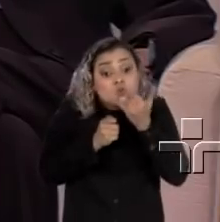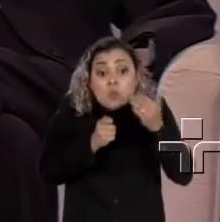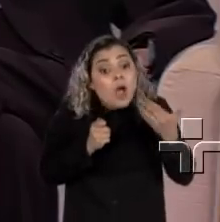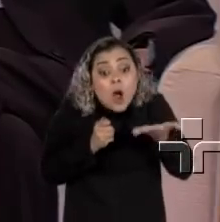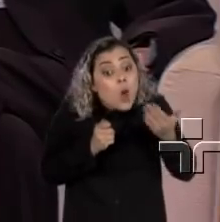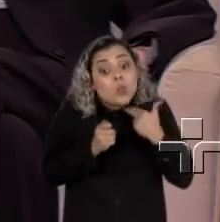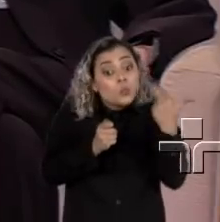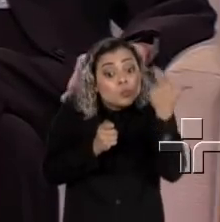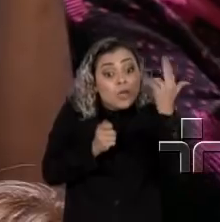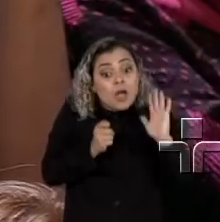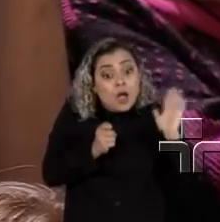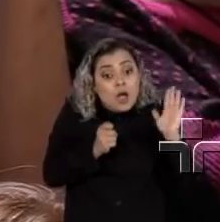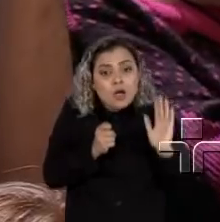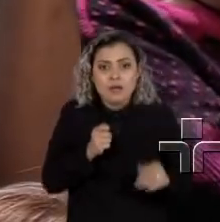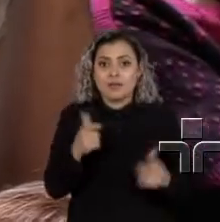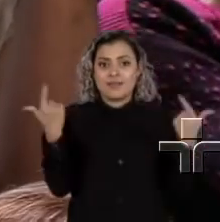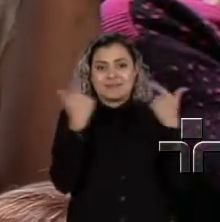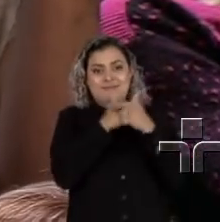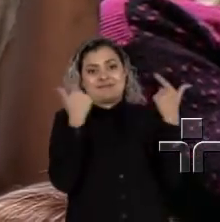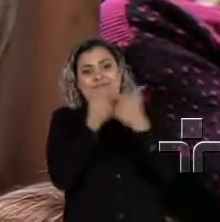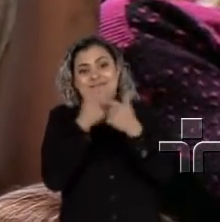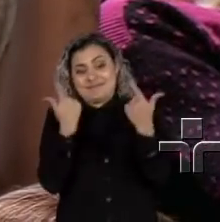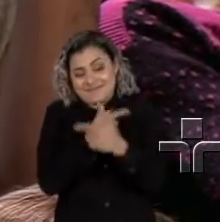Agora não.